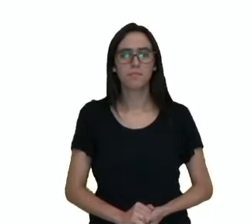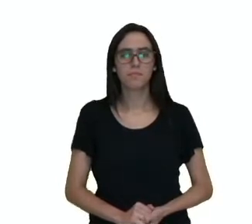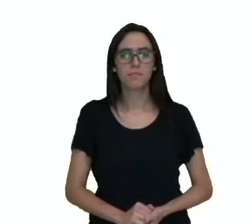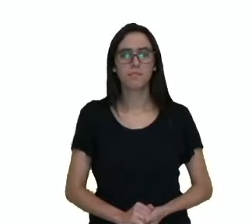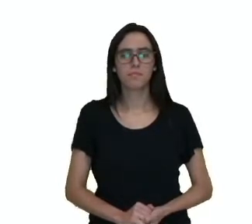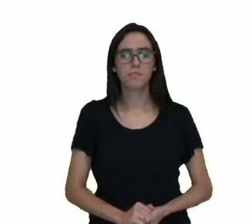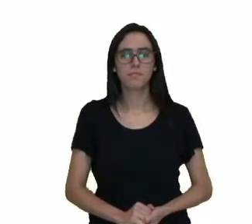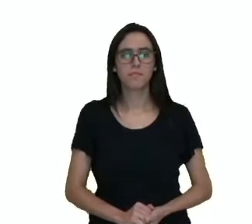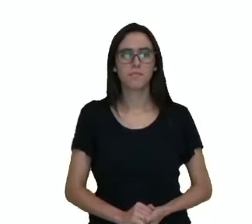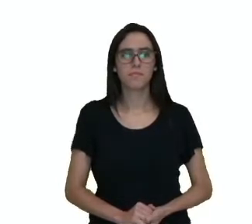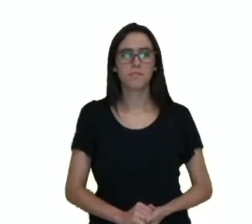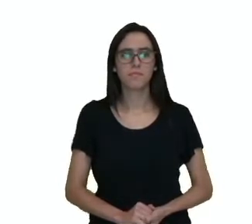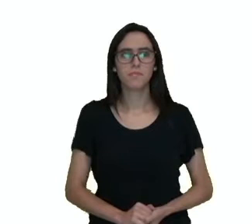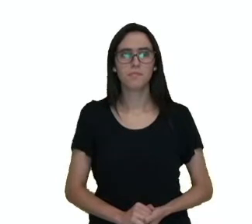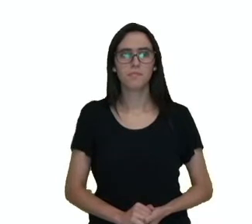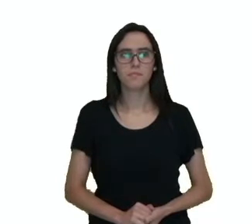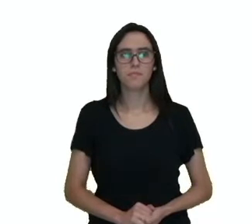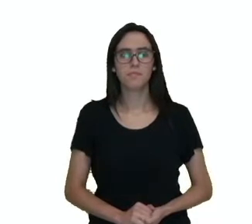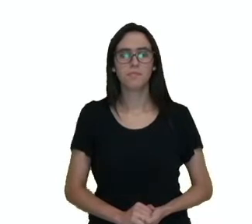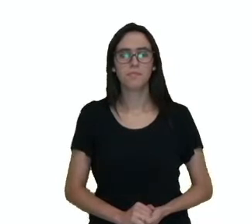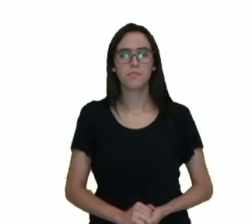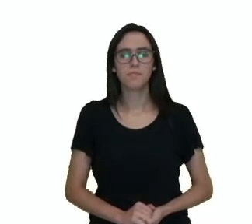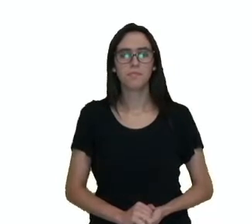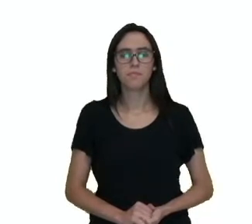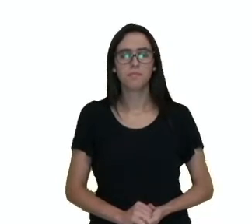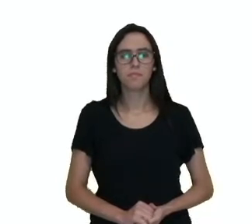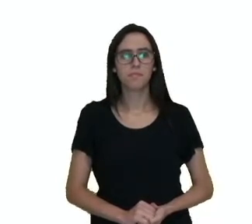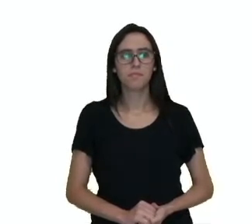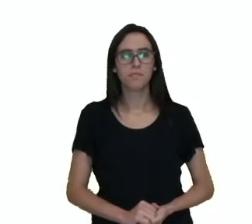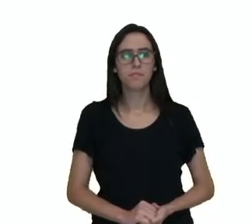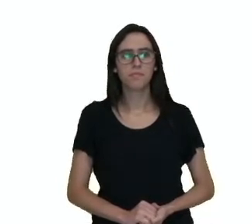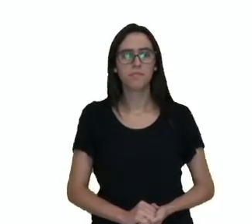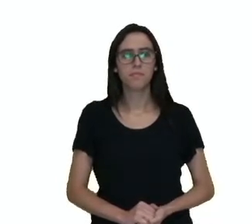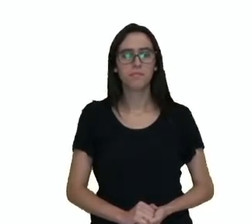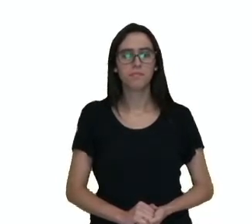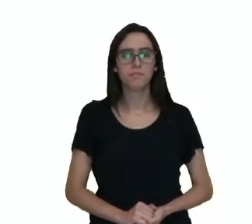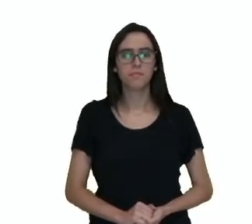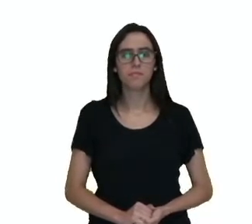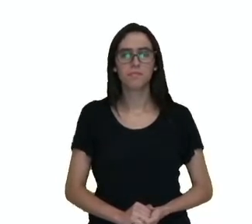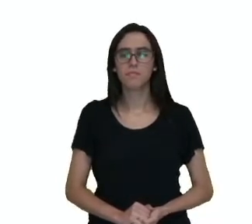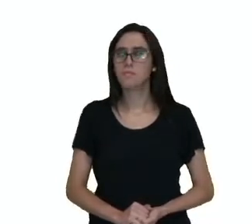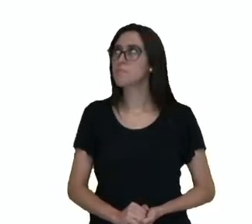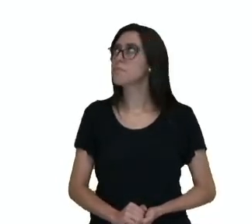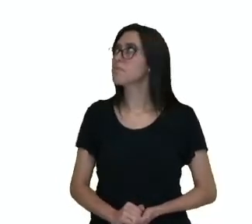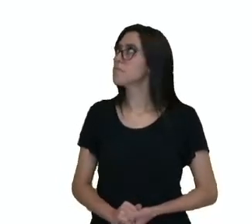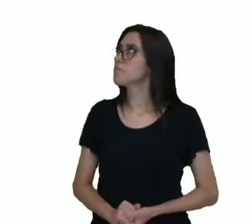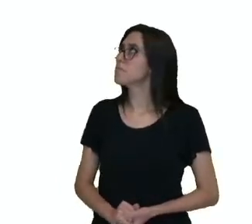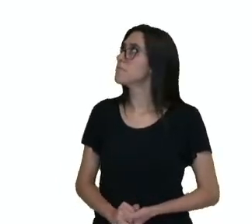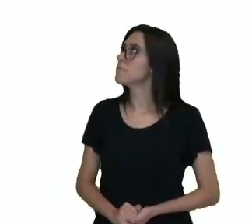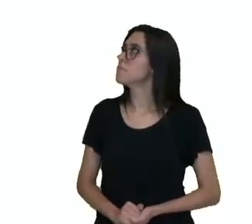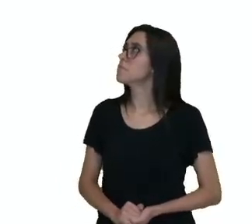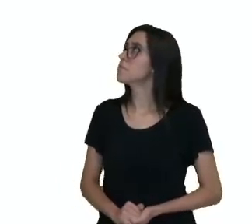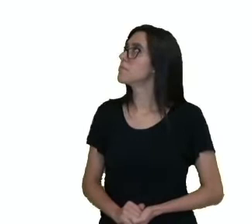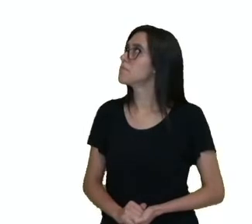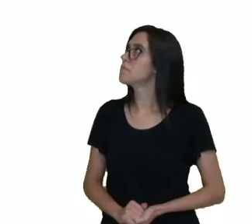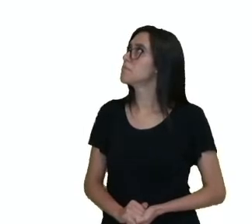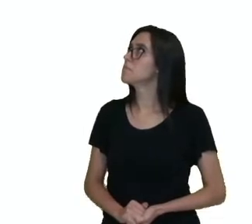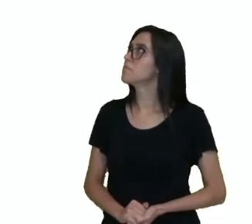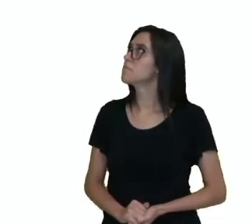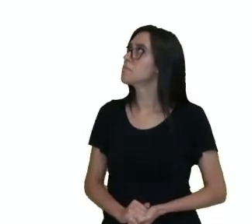de sirena, de silencio y sábado. T de tambor,